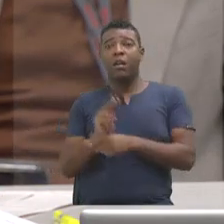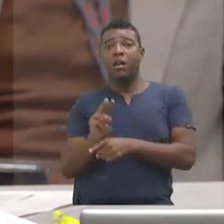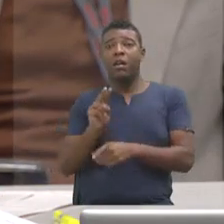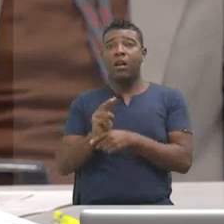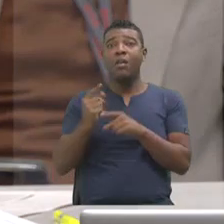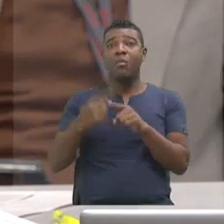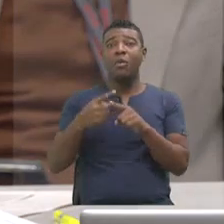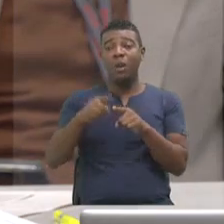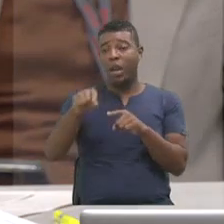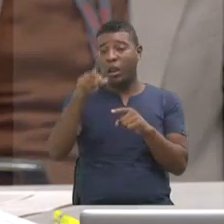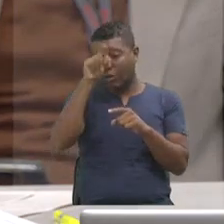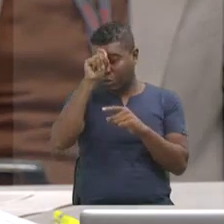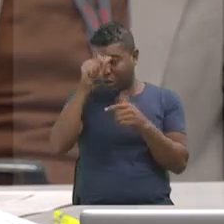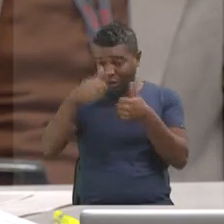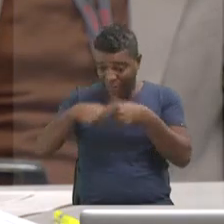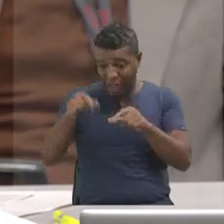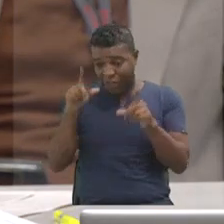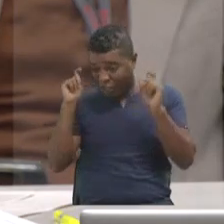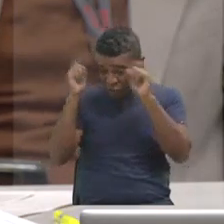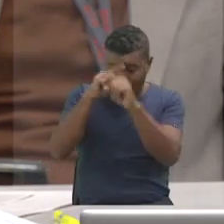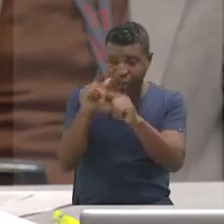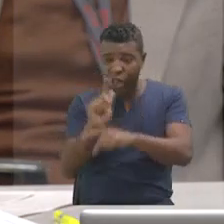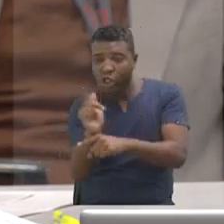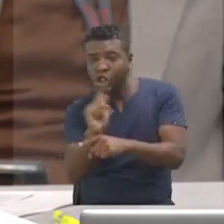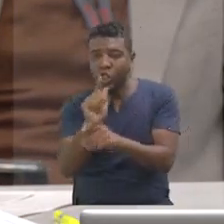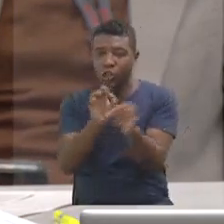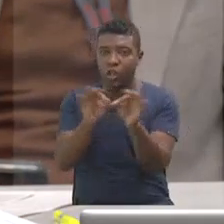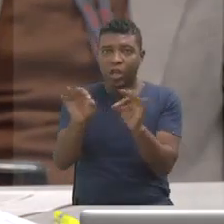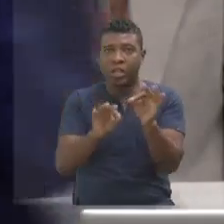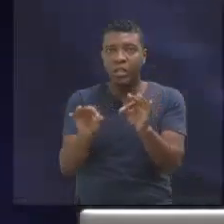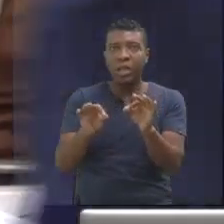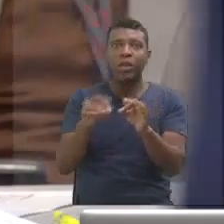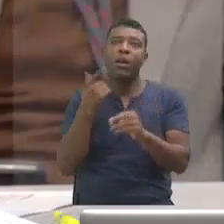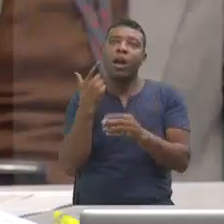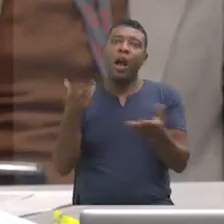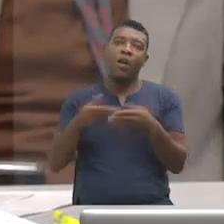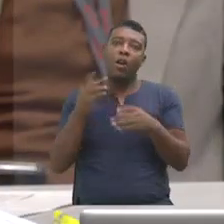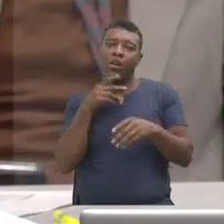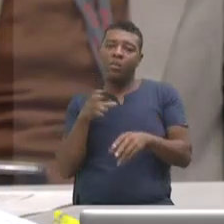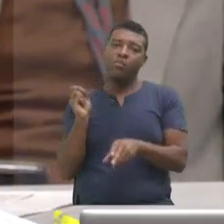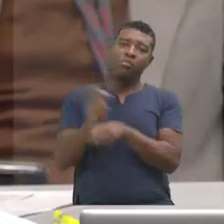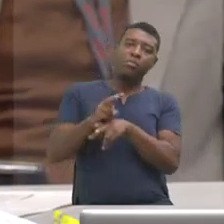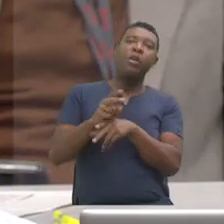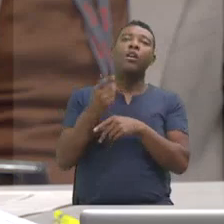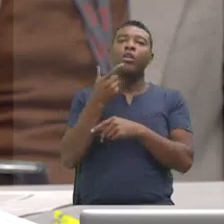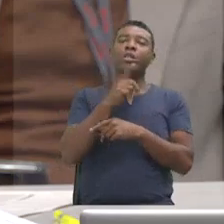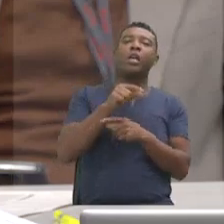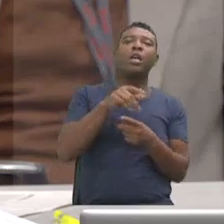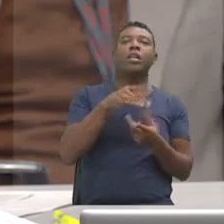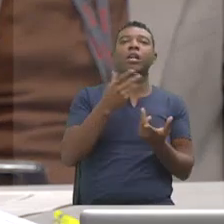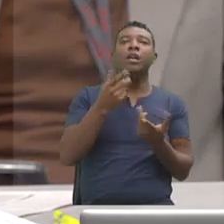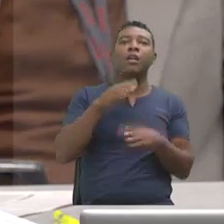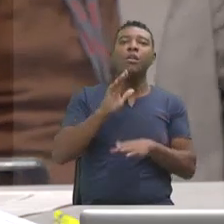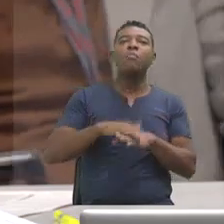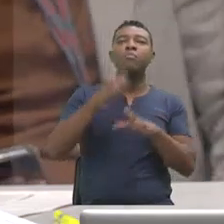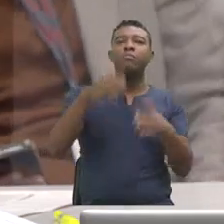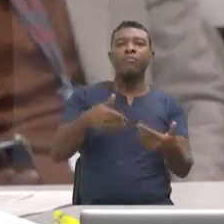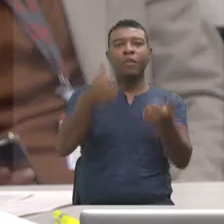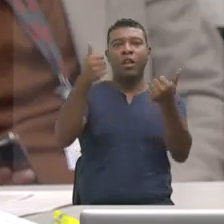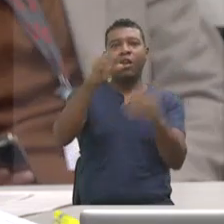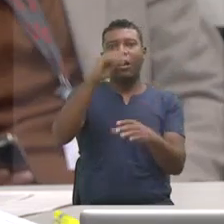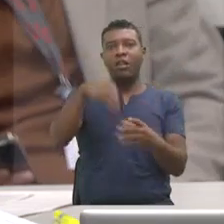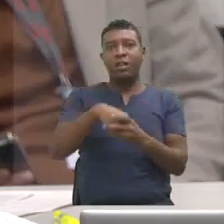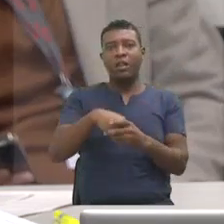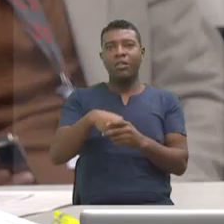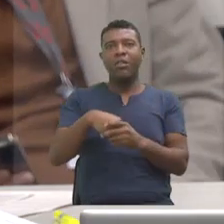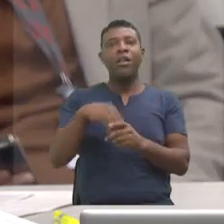de gestão importante com essa previsibilidade melhore a sua sustentabilidade quando a gente fala em 400 milhões de cirurgia